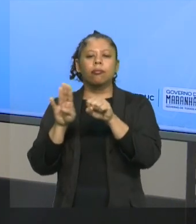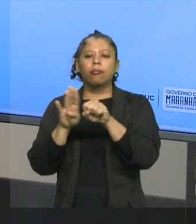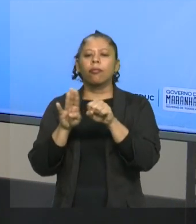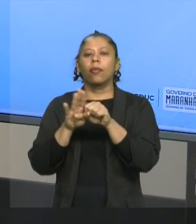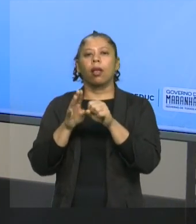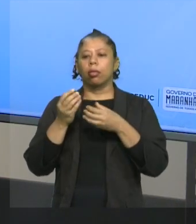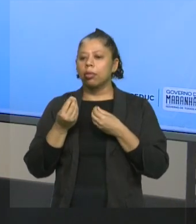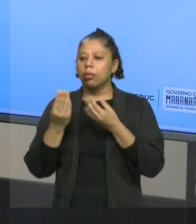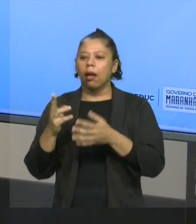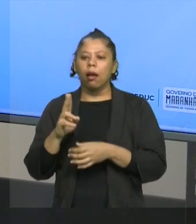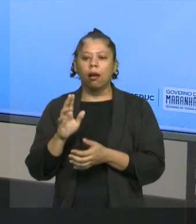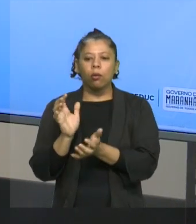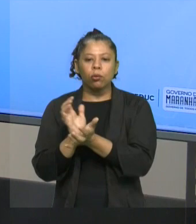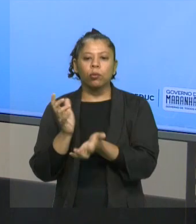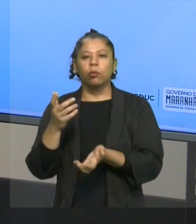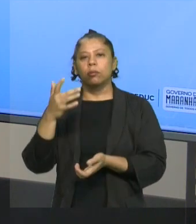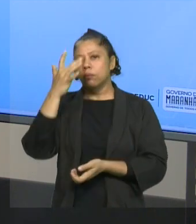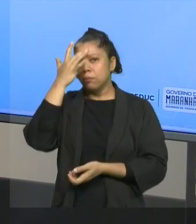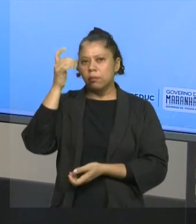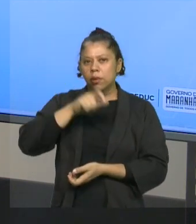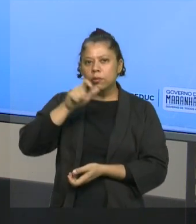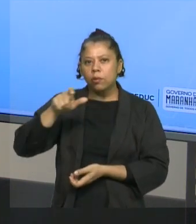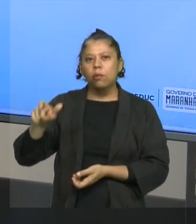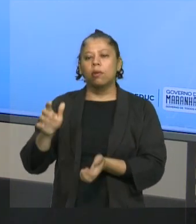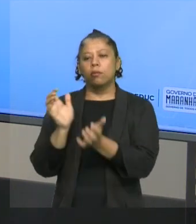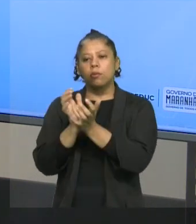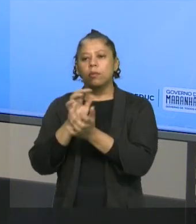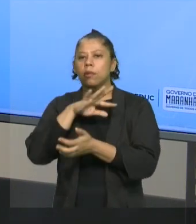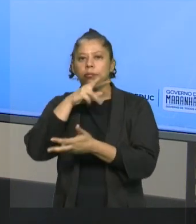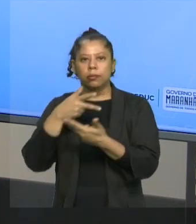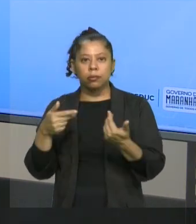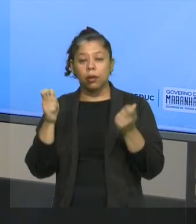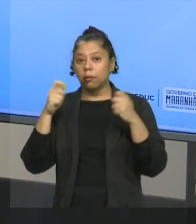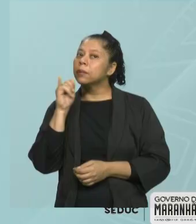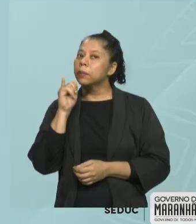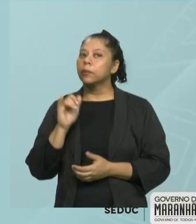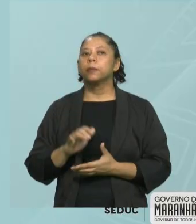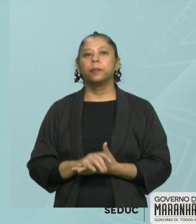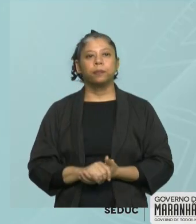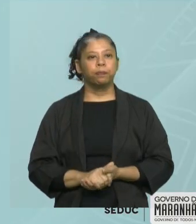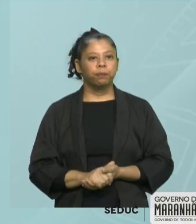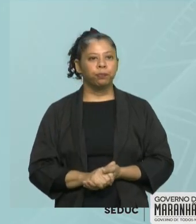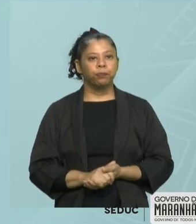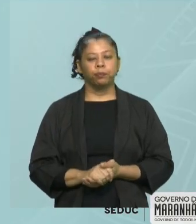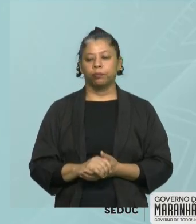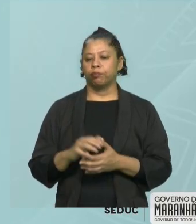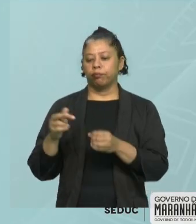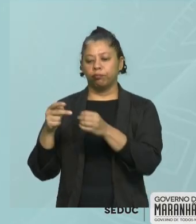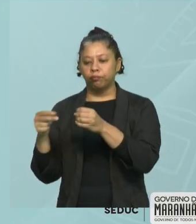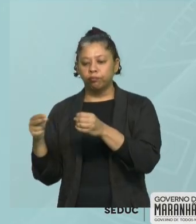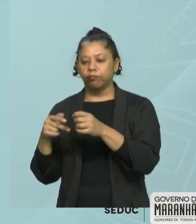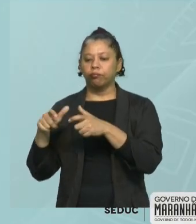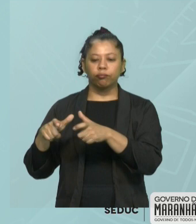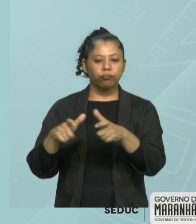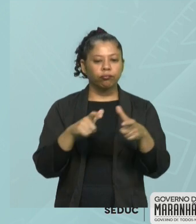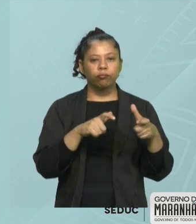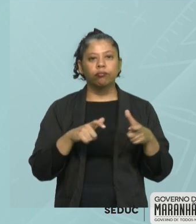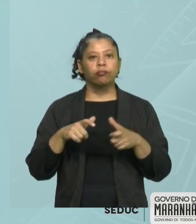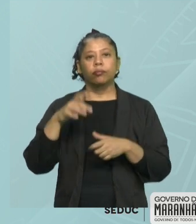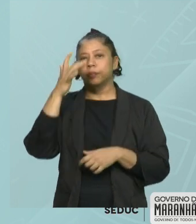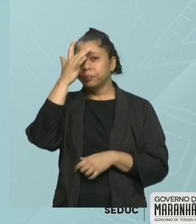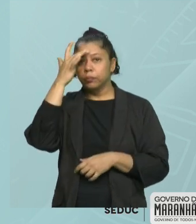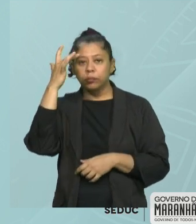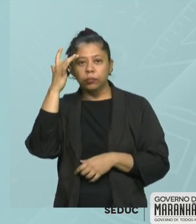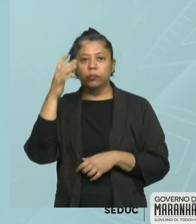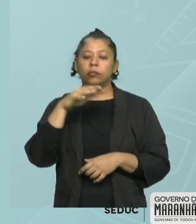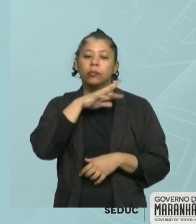pessoas, animais e podem ser visualizados. Por exemplo, objetos, lugares, pessoas, animais, aí eu tenho um